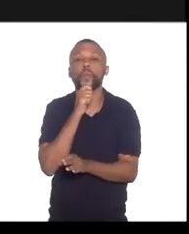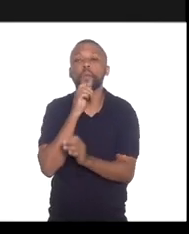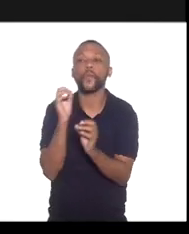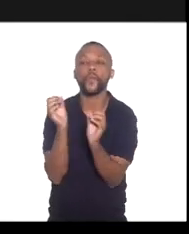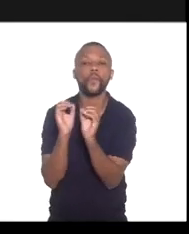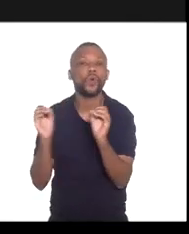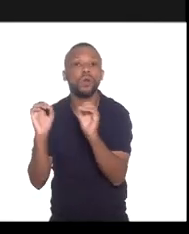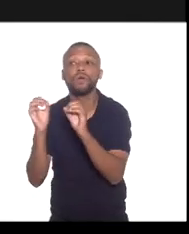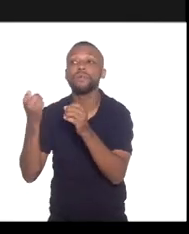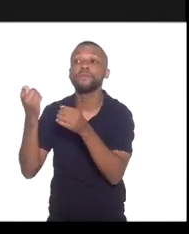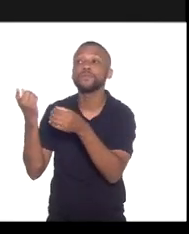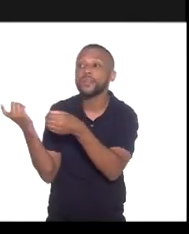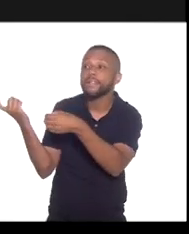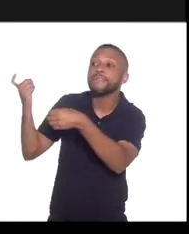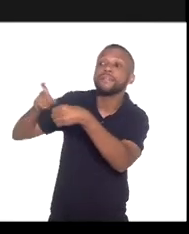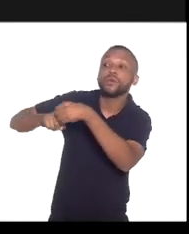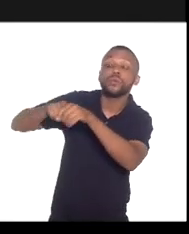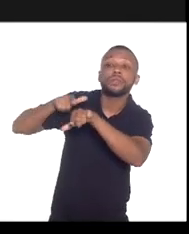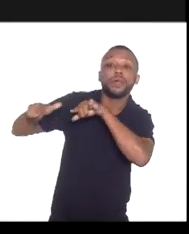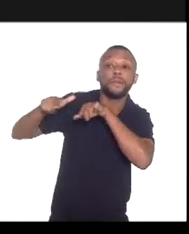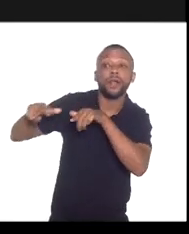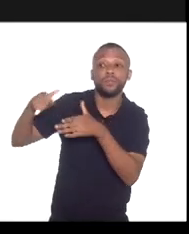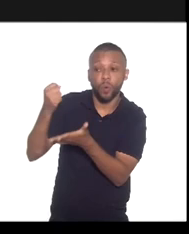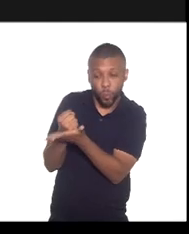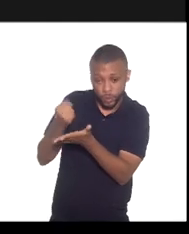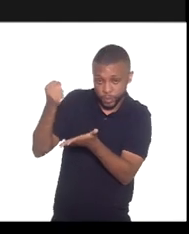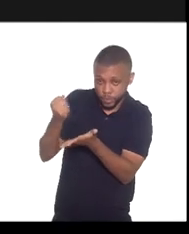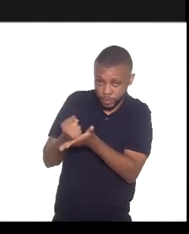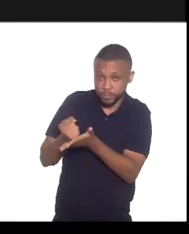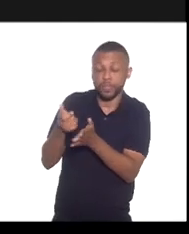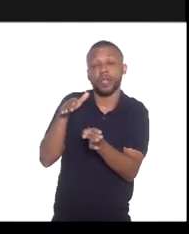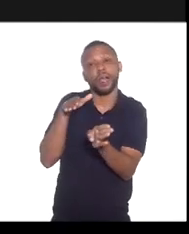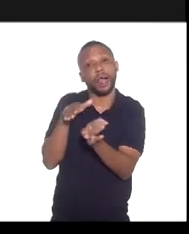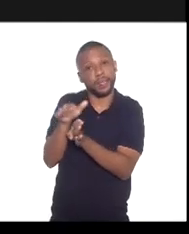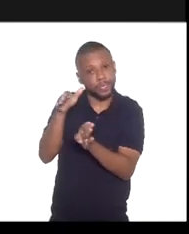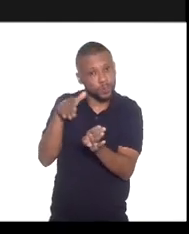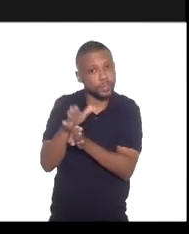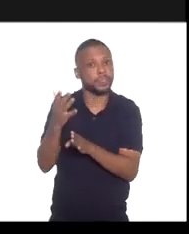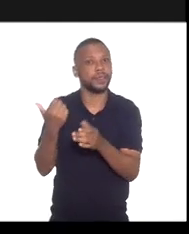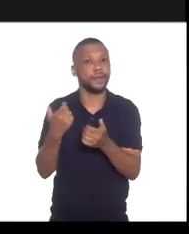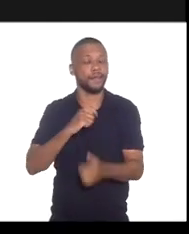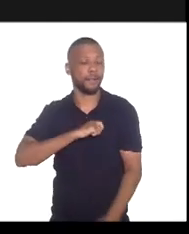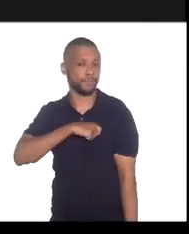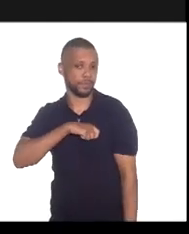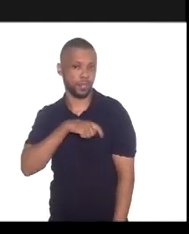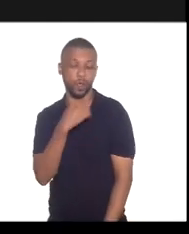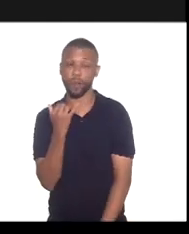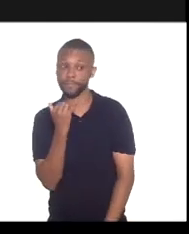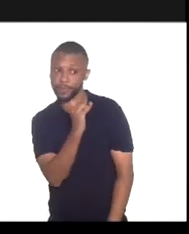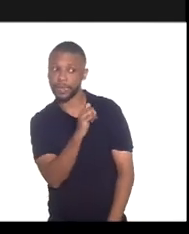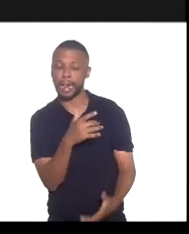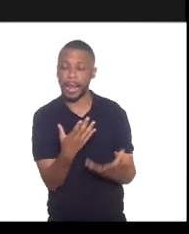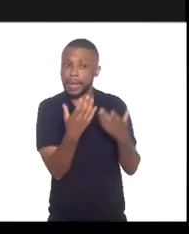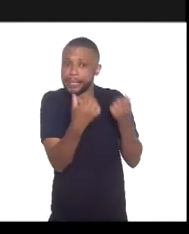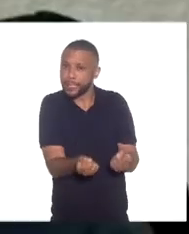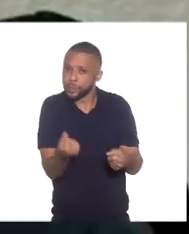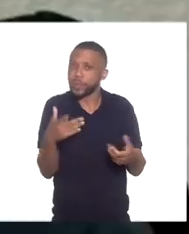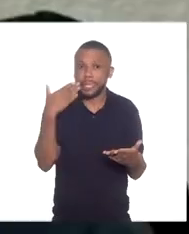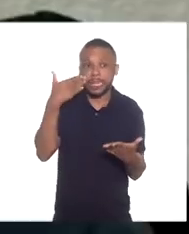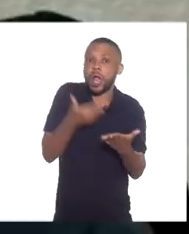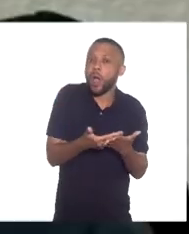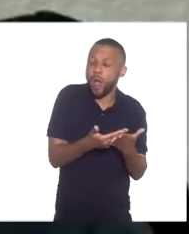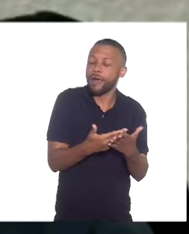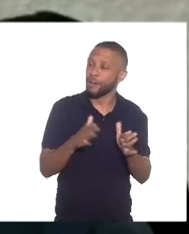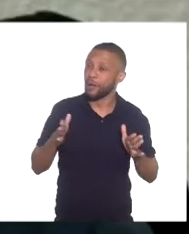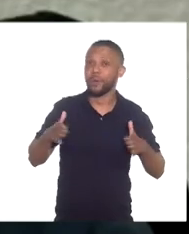vamos contratar ela para ela passar a ser funcionária da assessoria fiscal. Eu falei com ela, ela topou na hora, ficou muito alegre, e